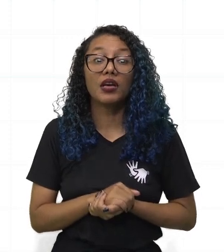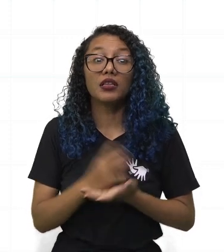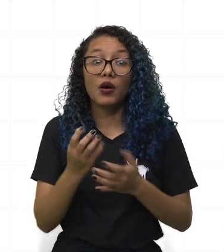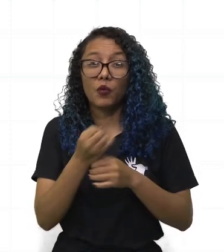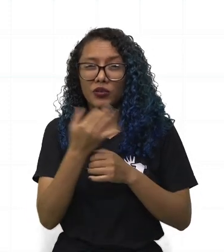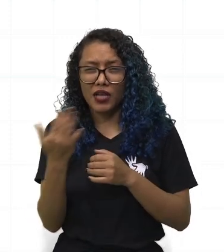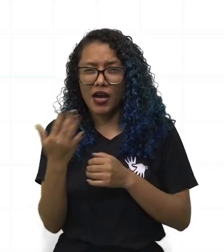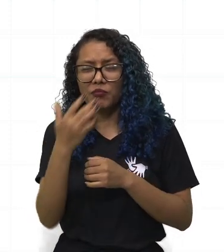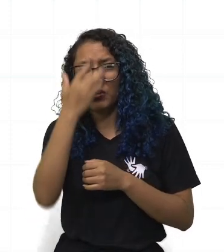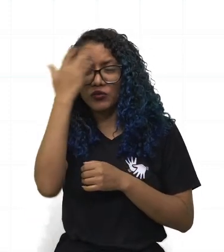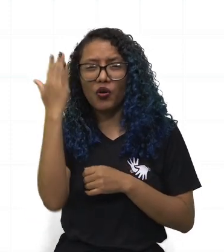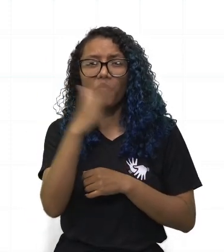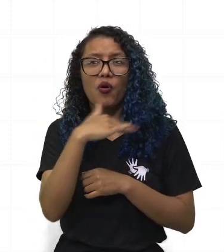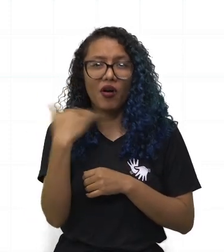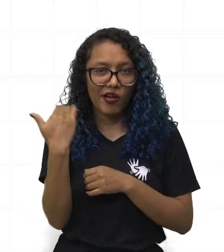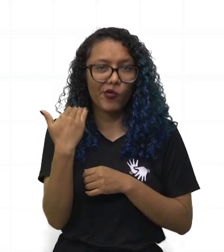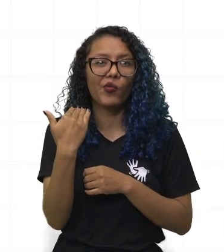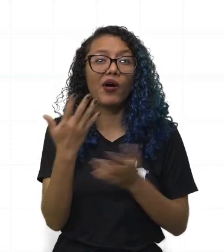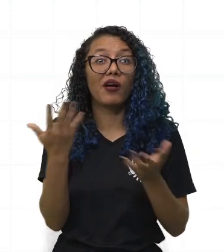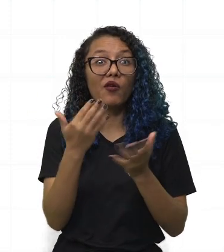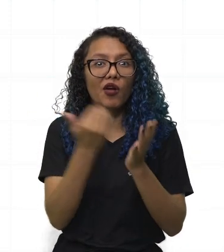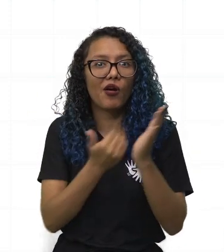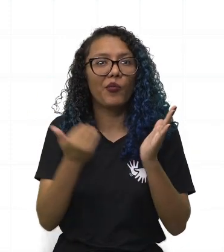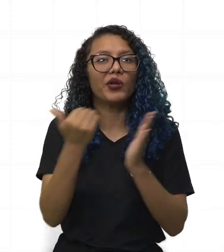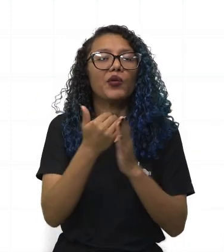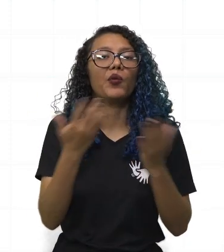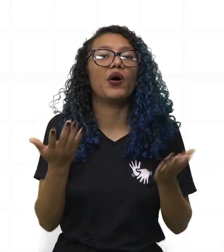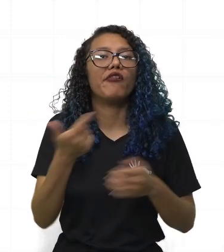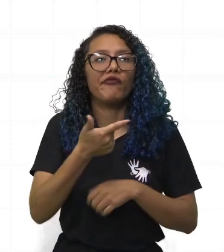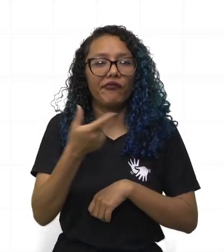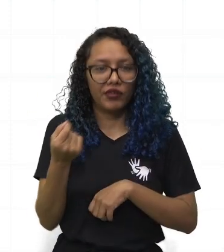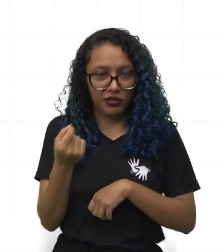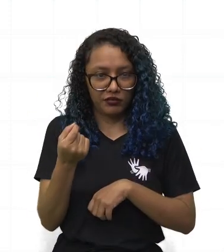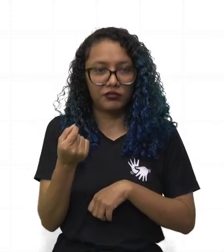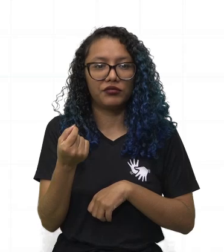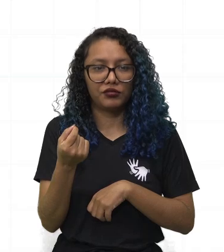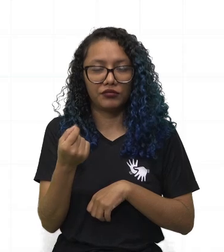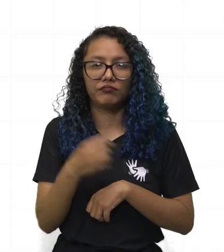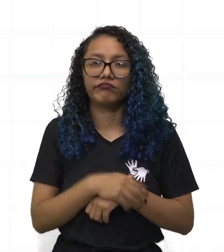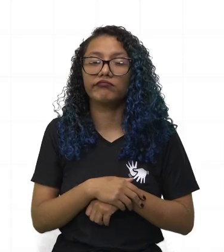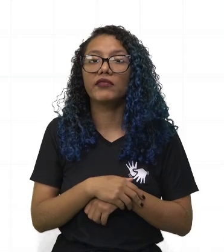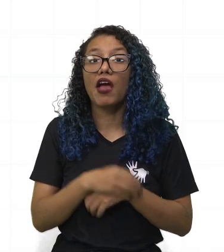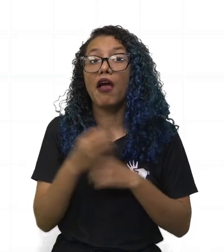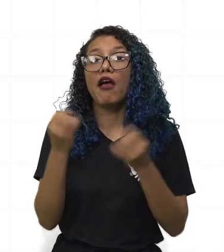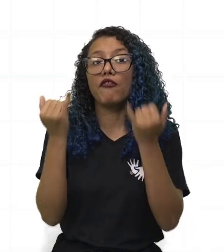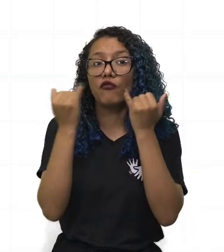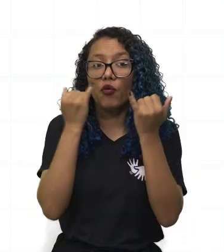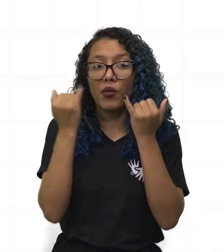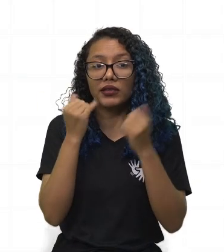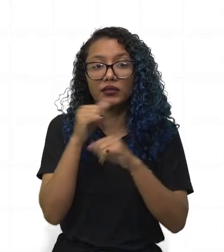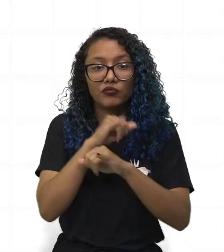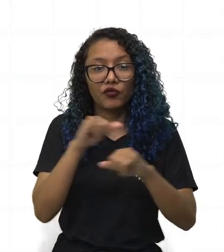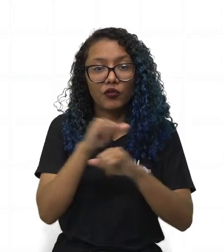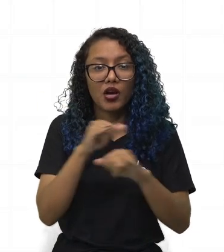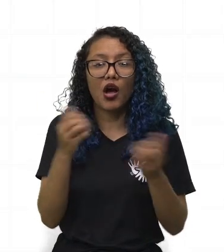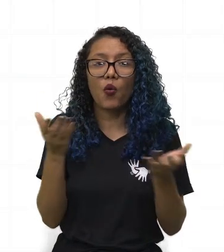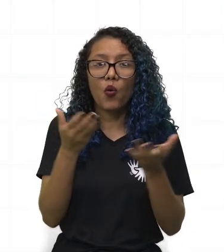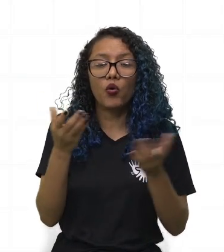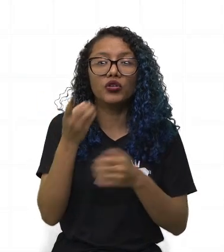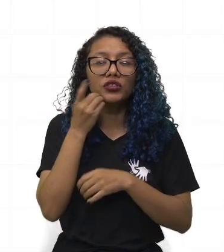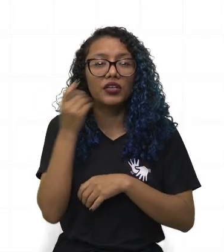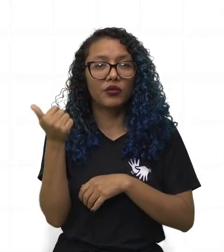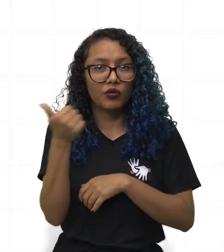Paulo aumentou para 20, segundo informações divulgadas hoje, dia 12, pelo Corpo de